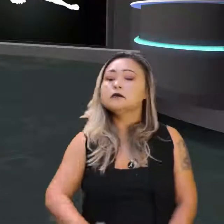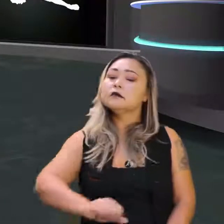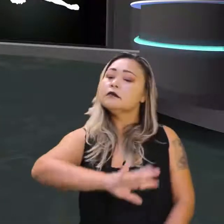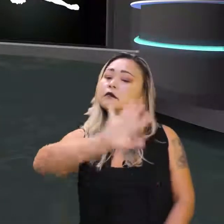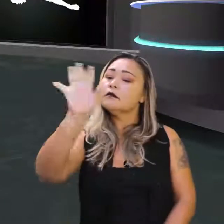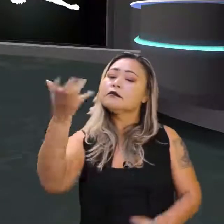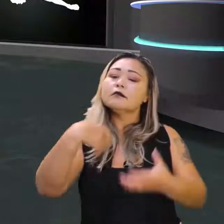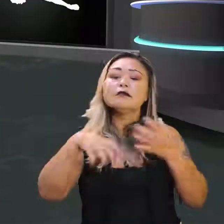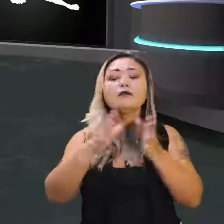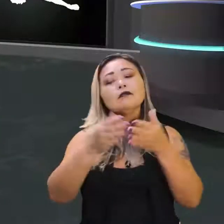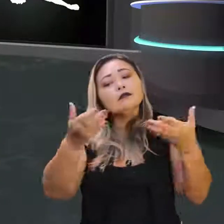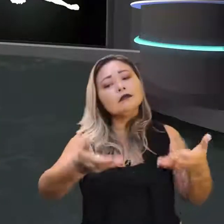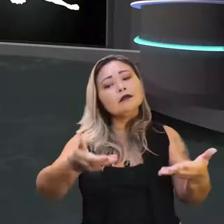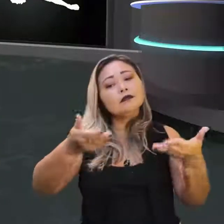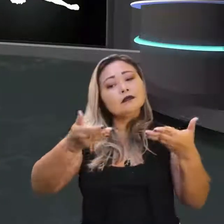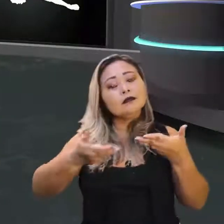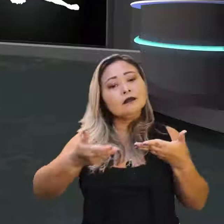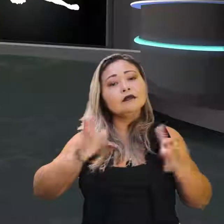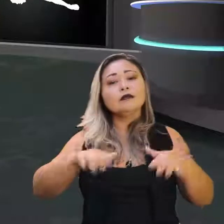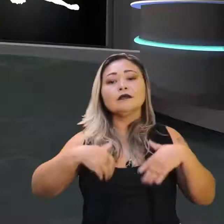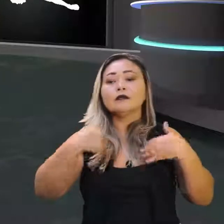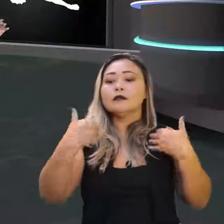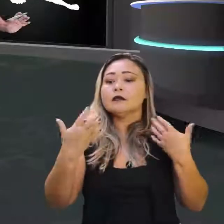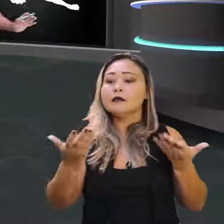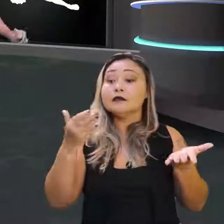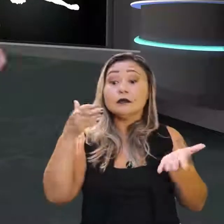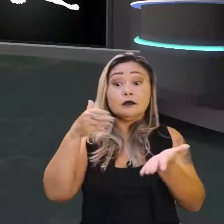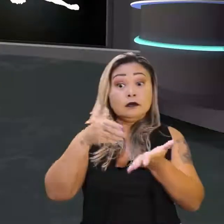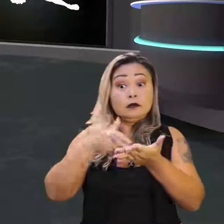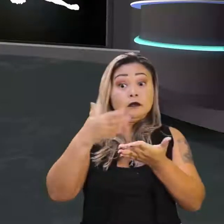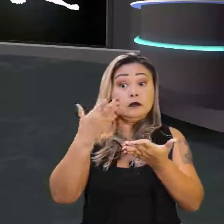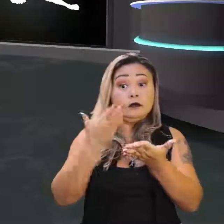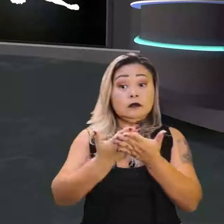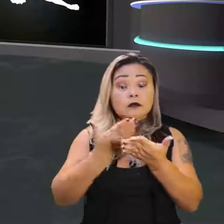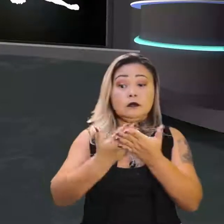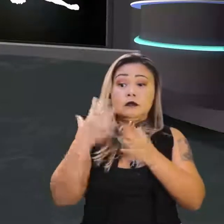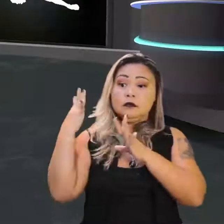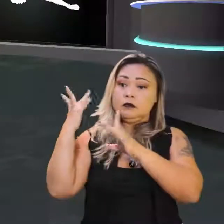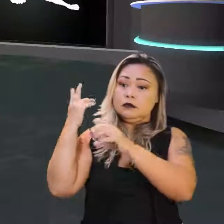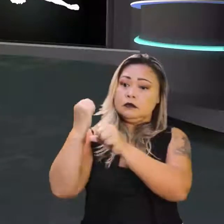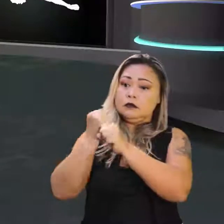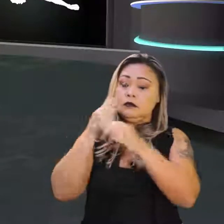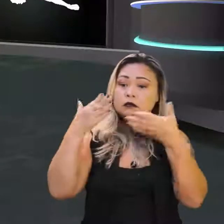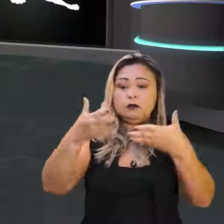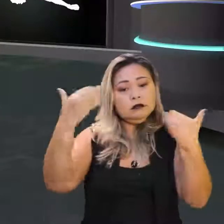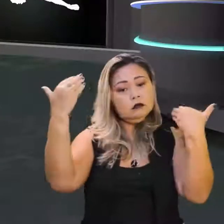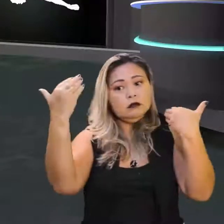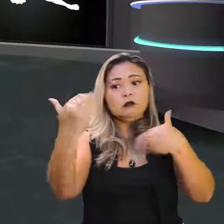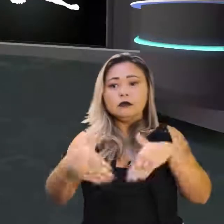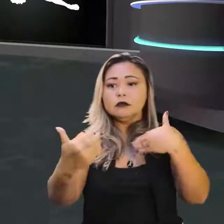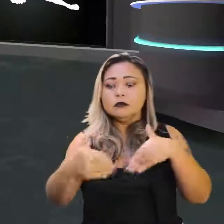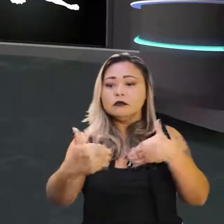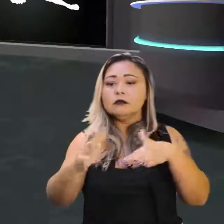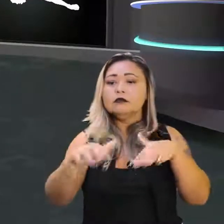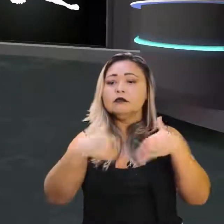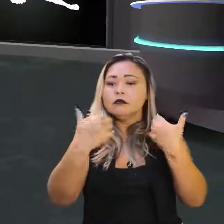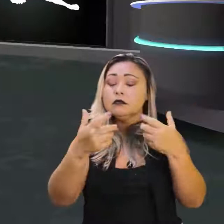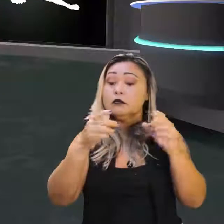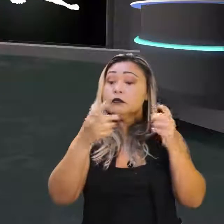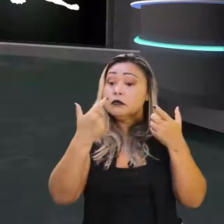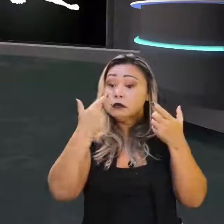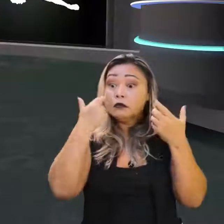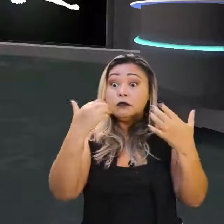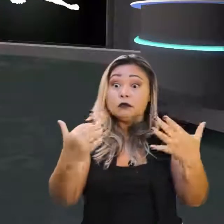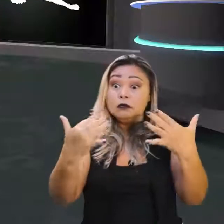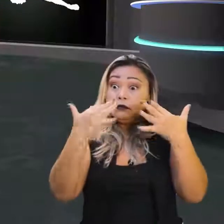Olá, turma, bem-vindos então para a nossa última aula, agora revisão para avaliação. Então, prestando muita